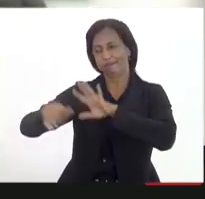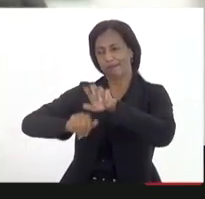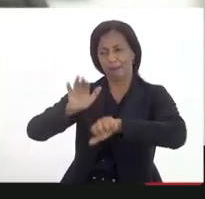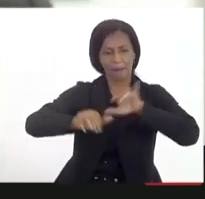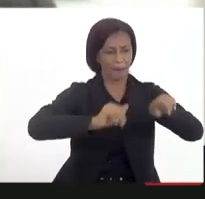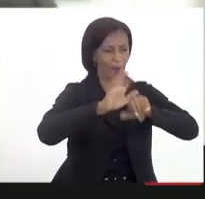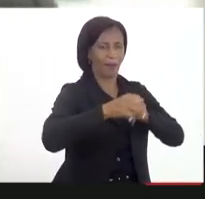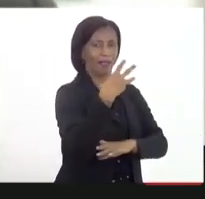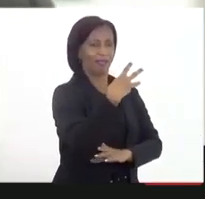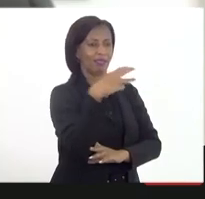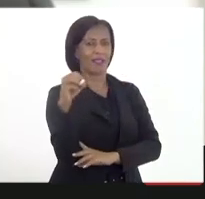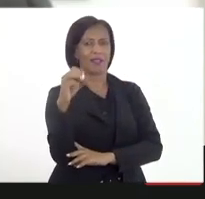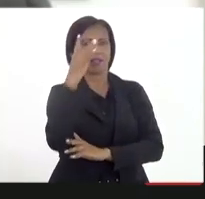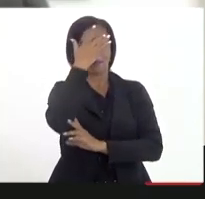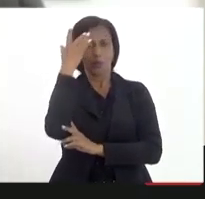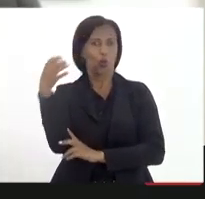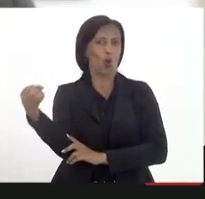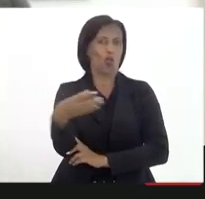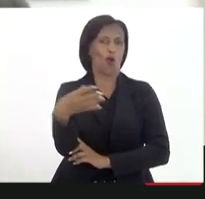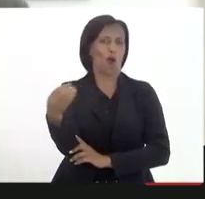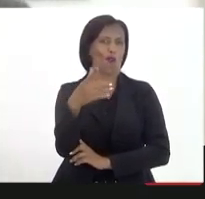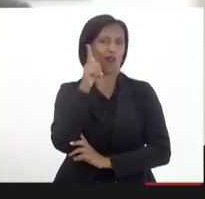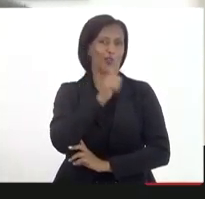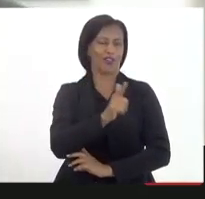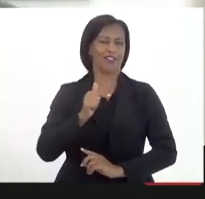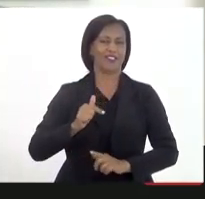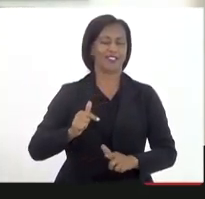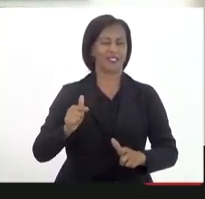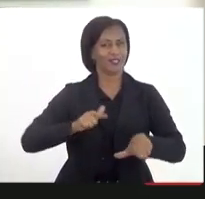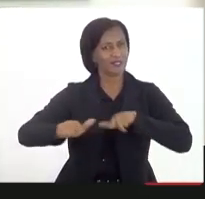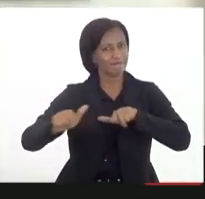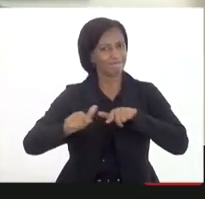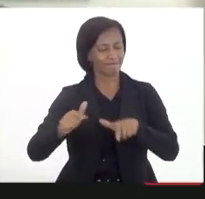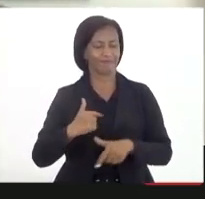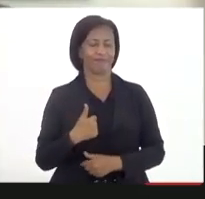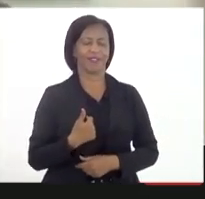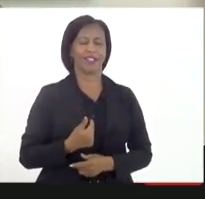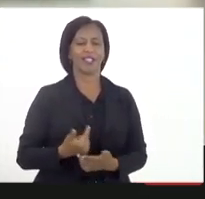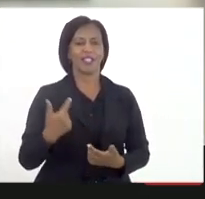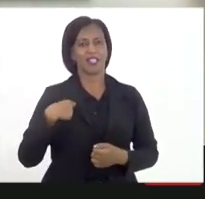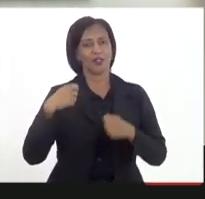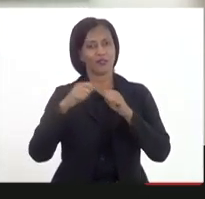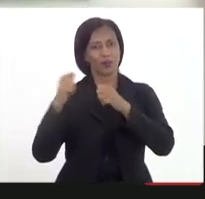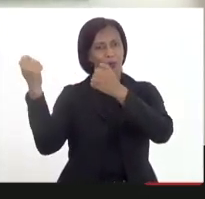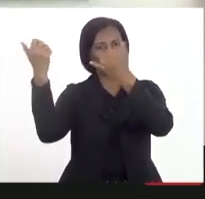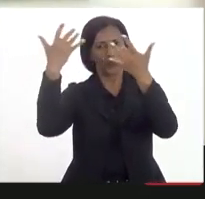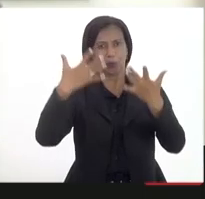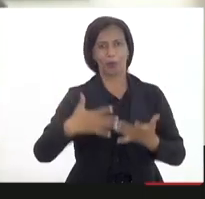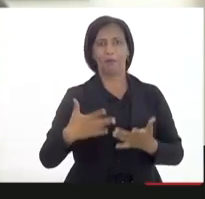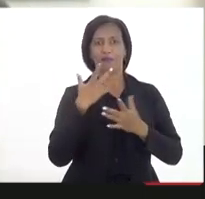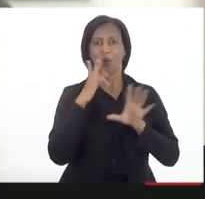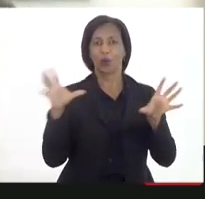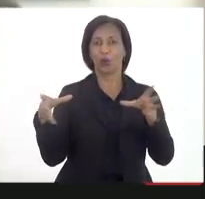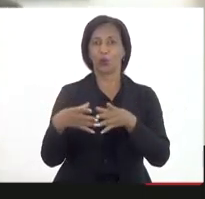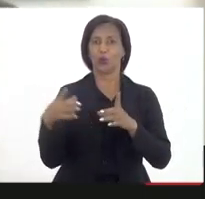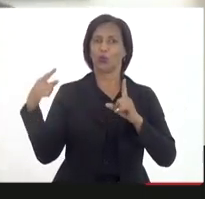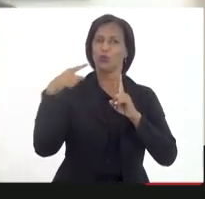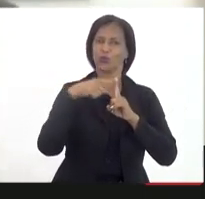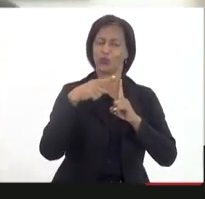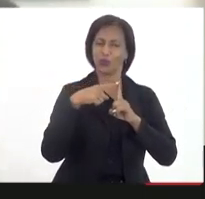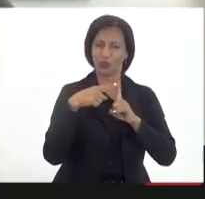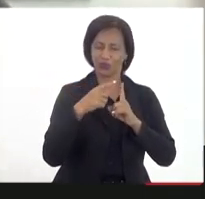300 e 300 novos servidores públi bom então fiz todo esse apanhado para dizer e o grande objetivo desse grupo é da